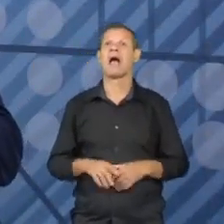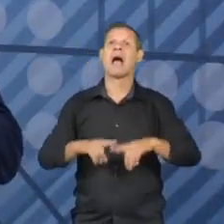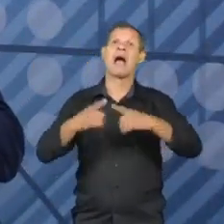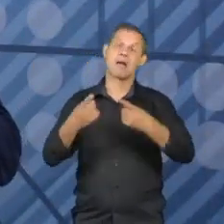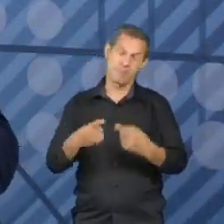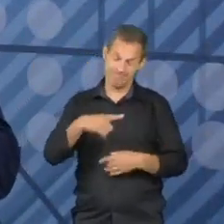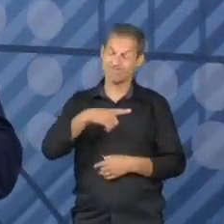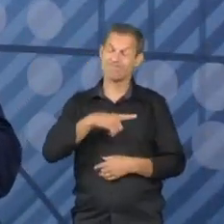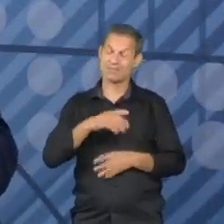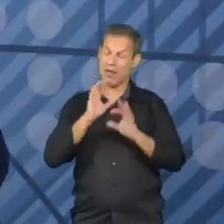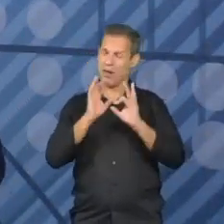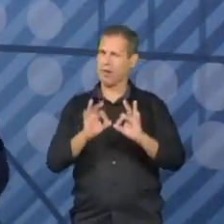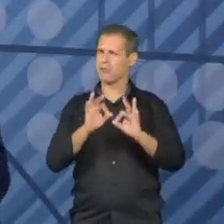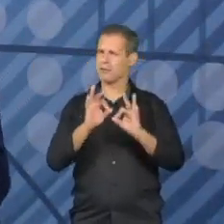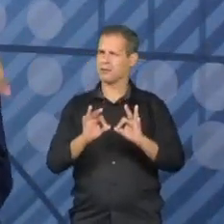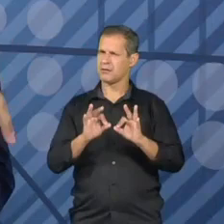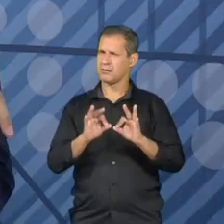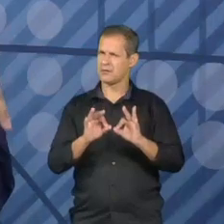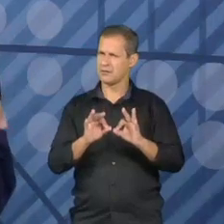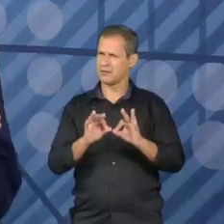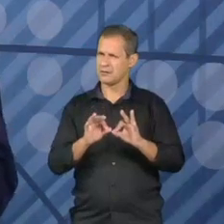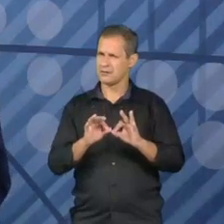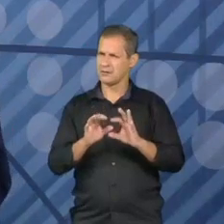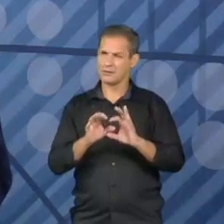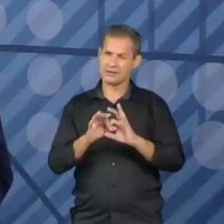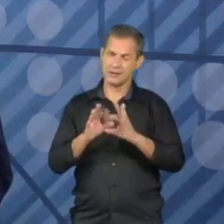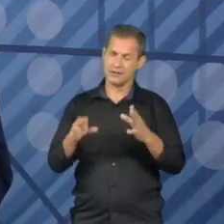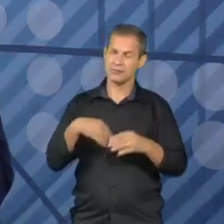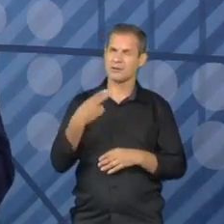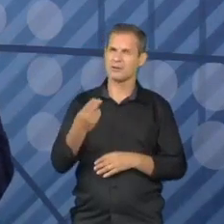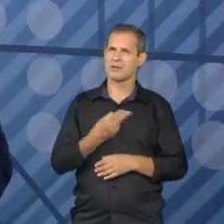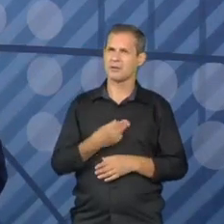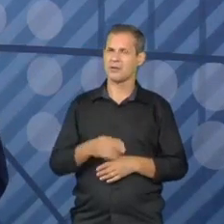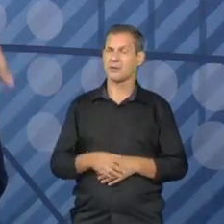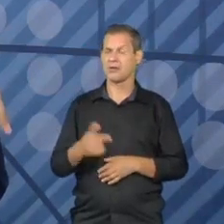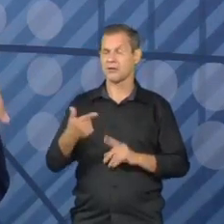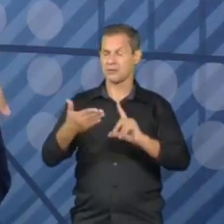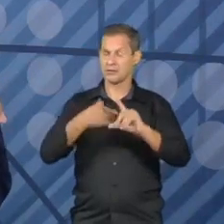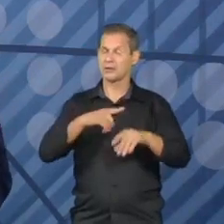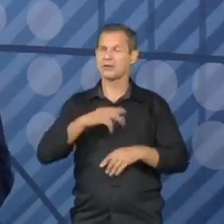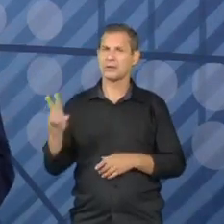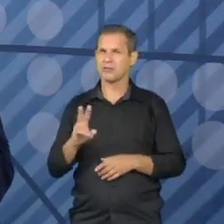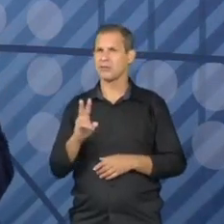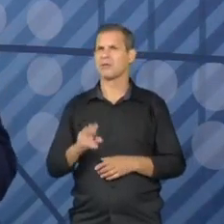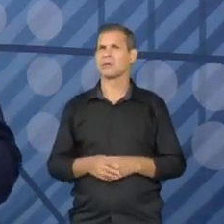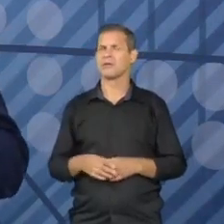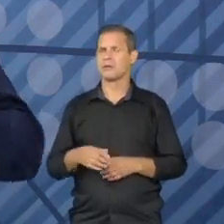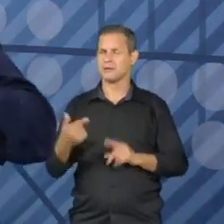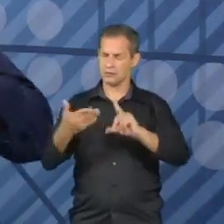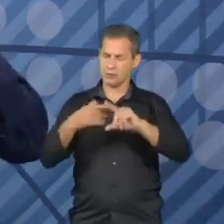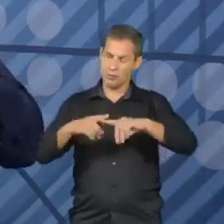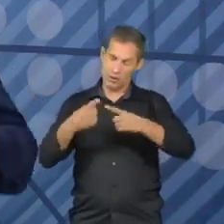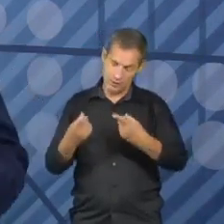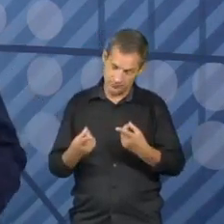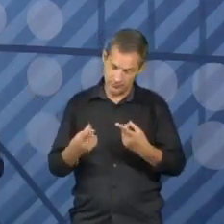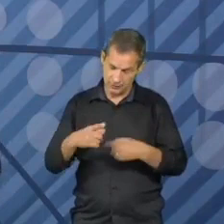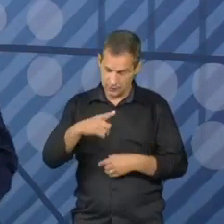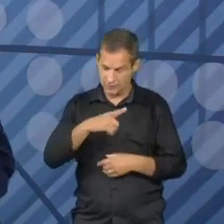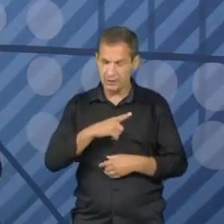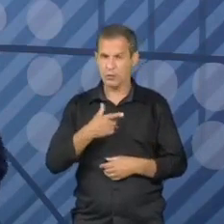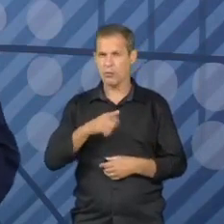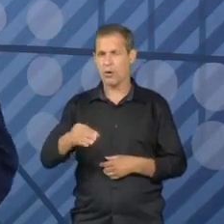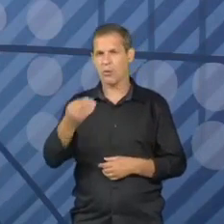ela tem um pouco desvinculado da nossa segunda aula. A gente pega os valores de lá e traz para cá uma